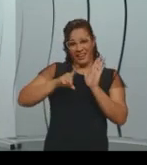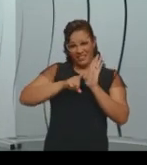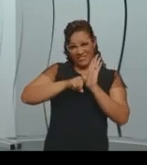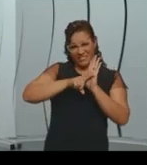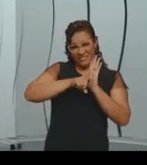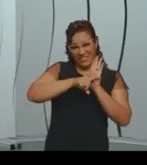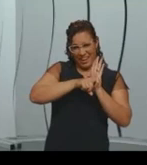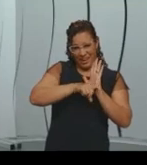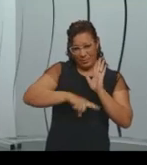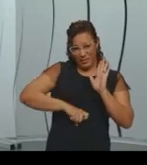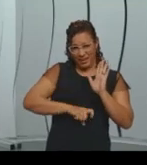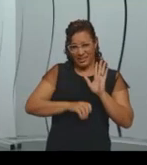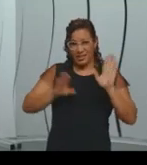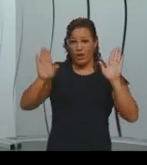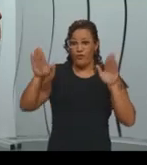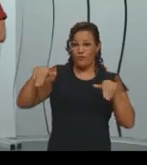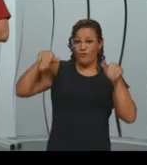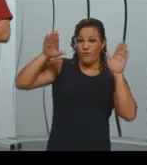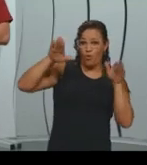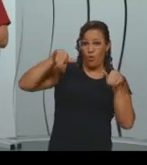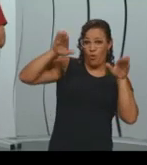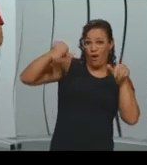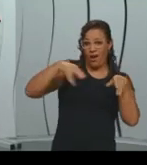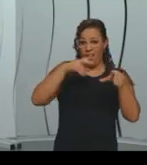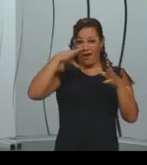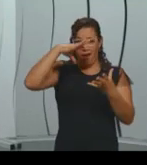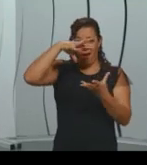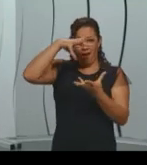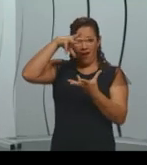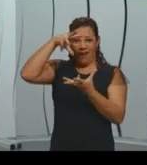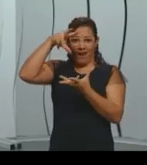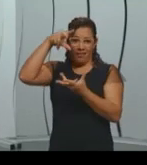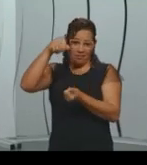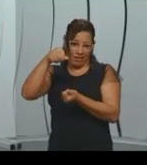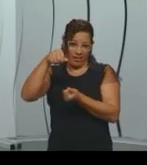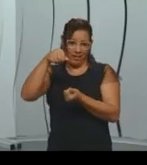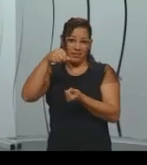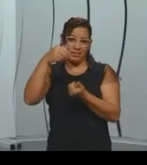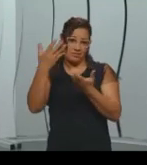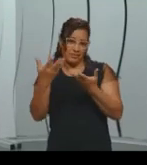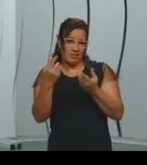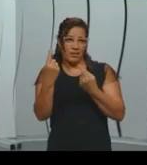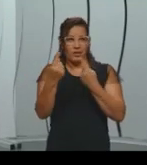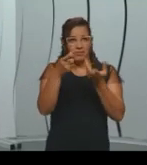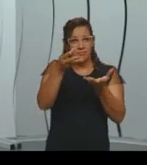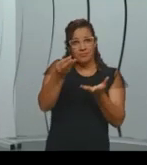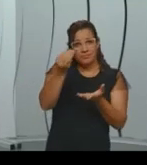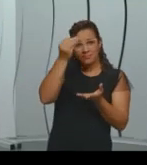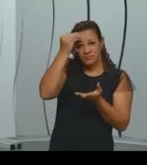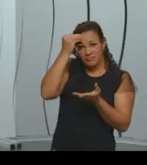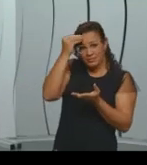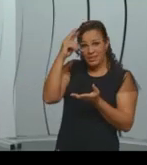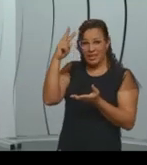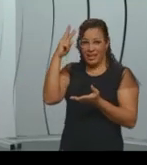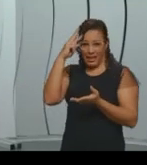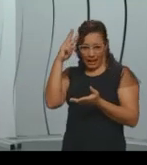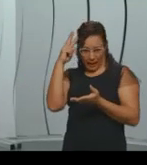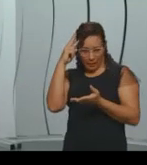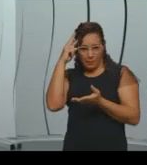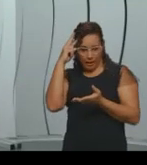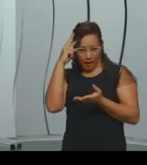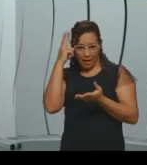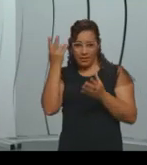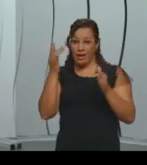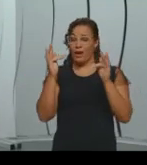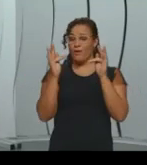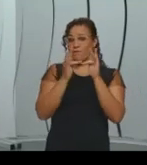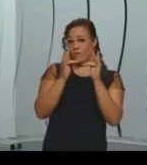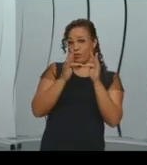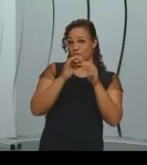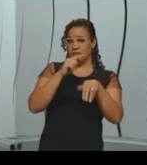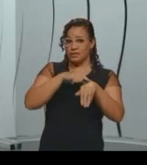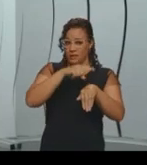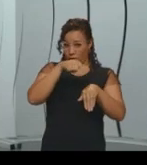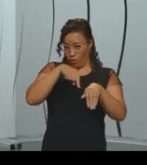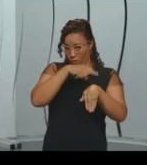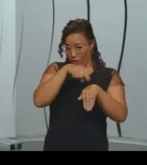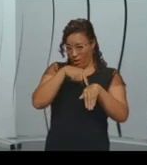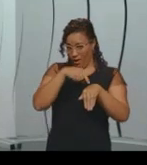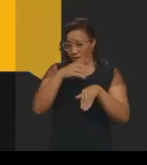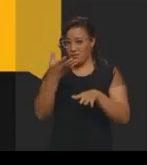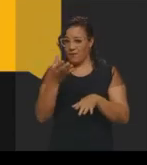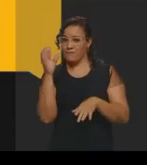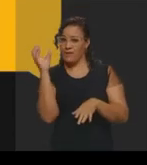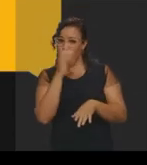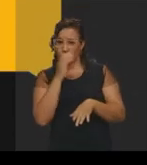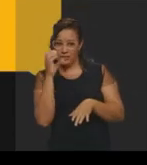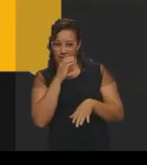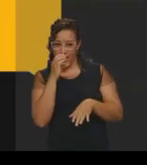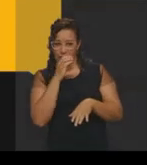a Terra. Então você pode usar uma ou a outra para poder lembrar da função horária da